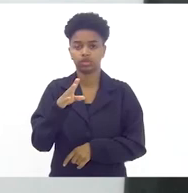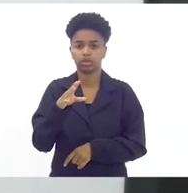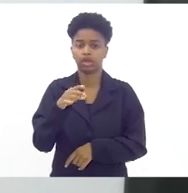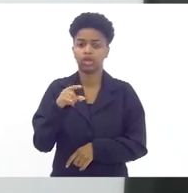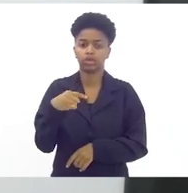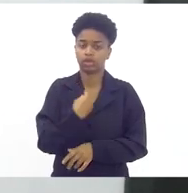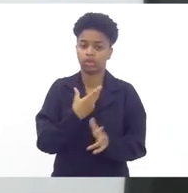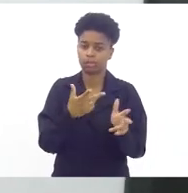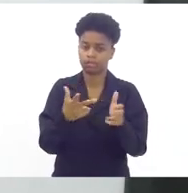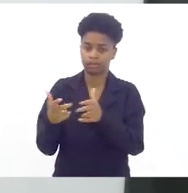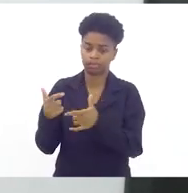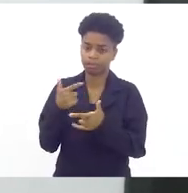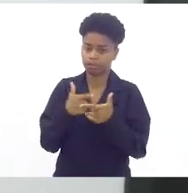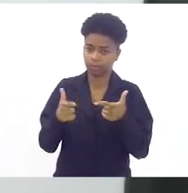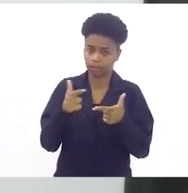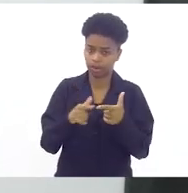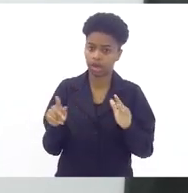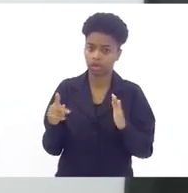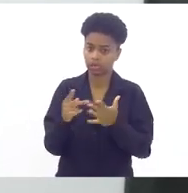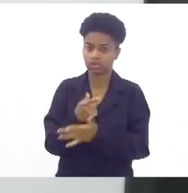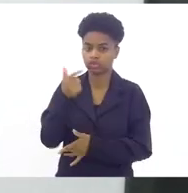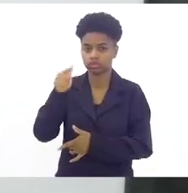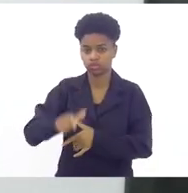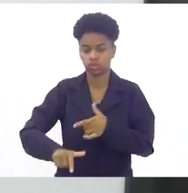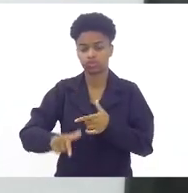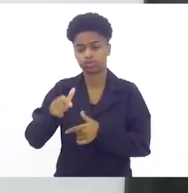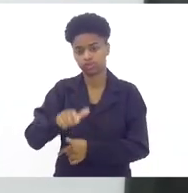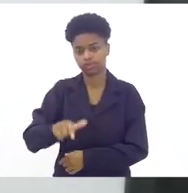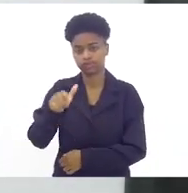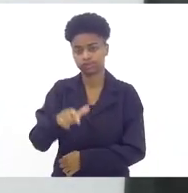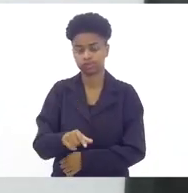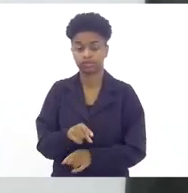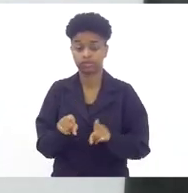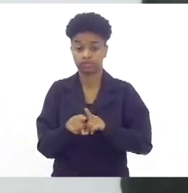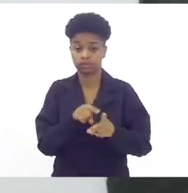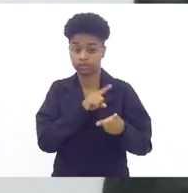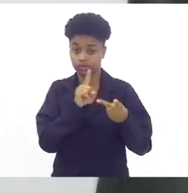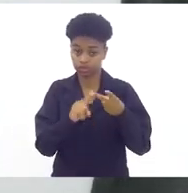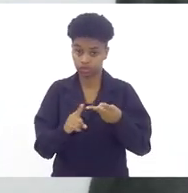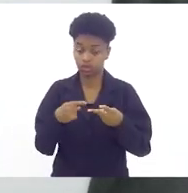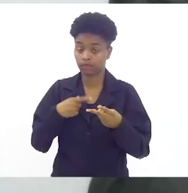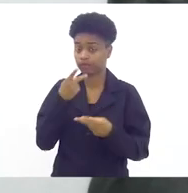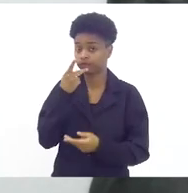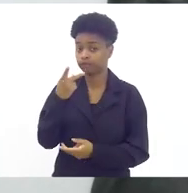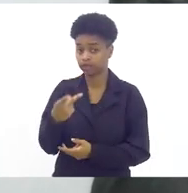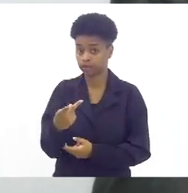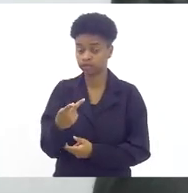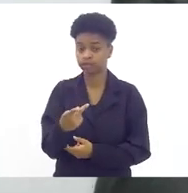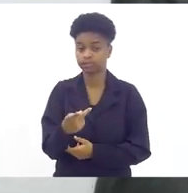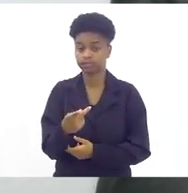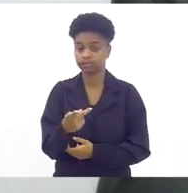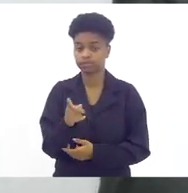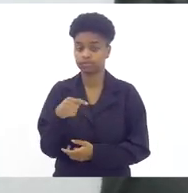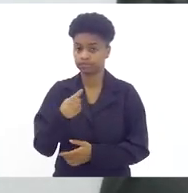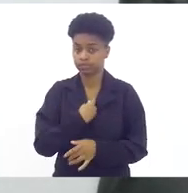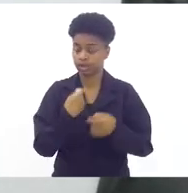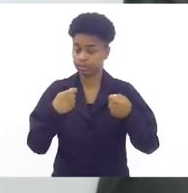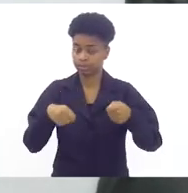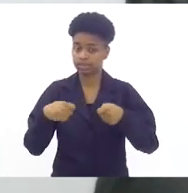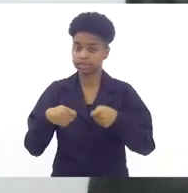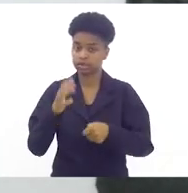a gente tem visto esse problema se dá de forma mais recorrente e segundo lugar eu quero destacar a necessidade da gente